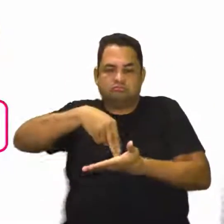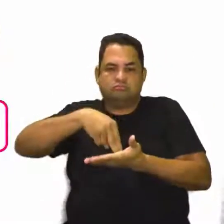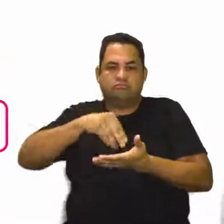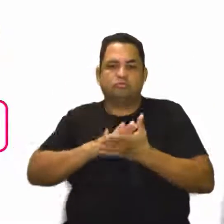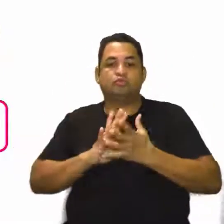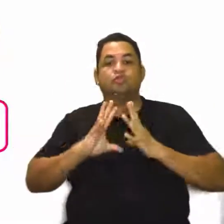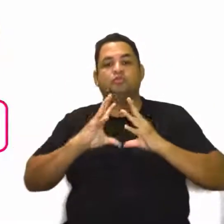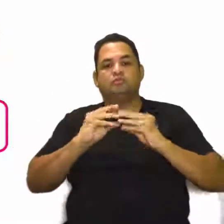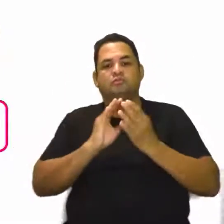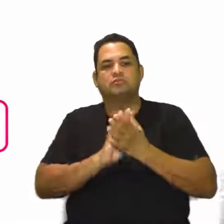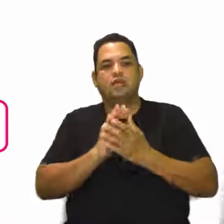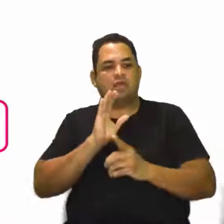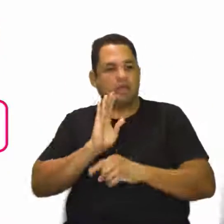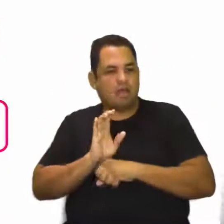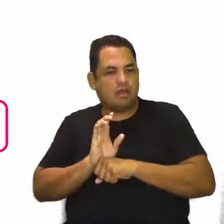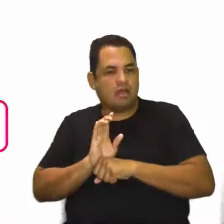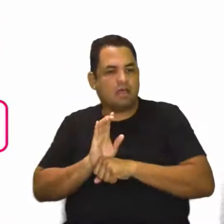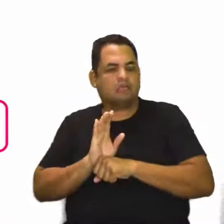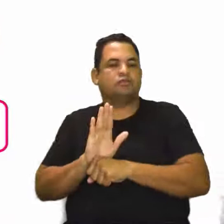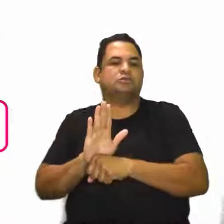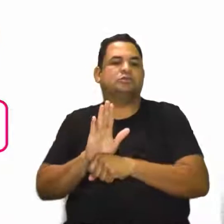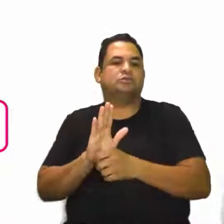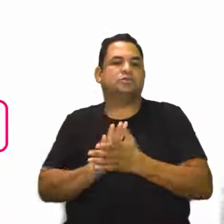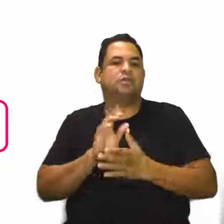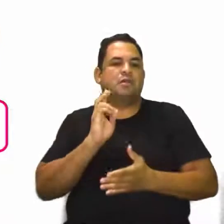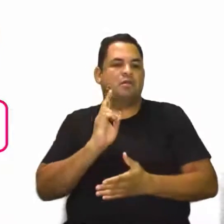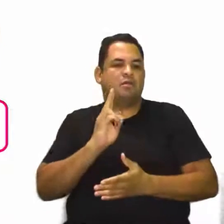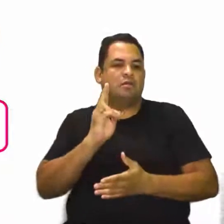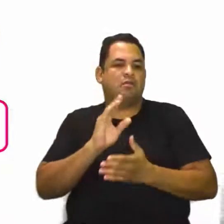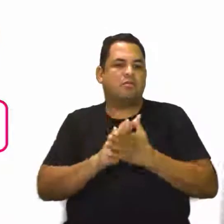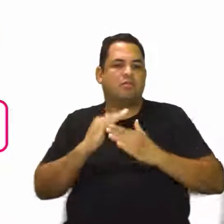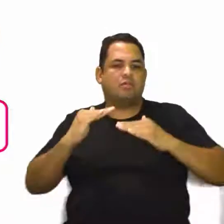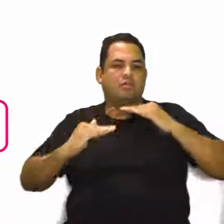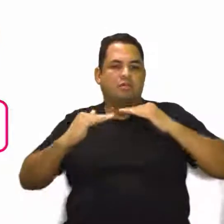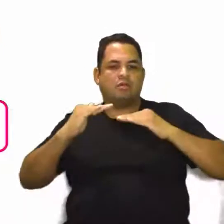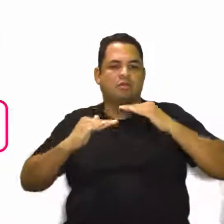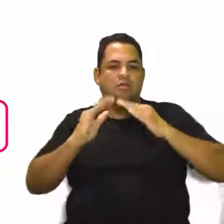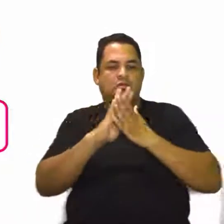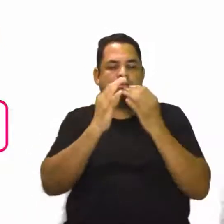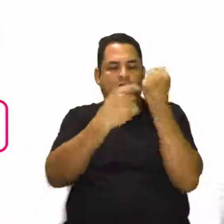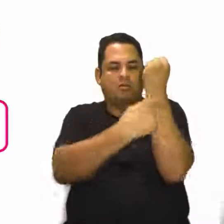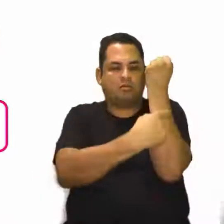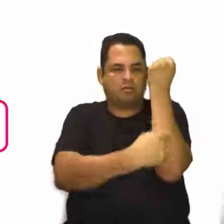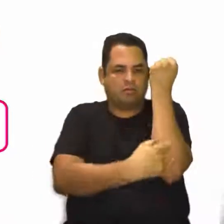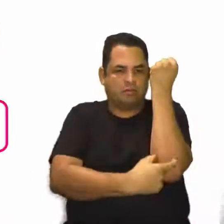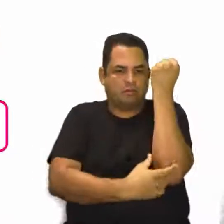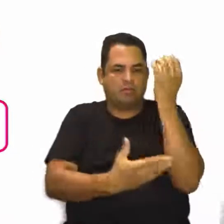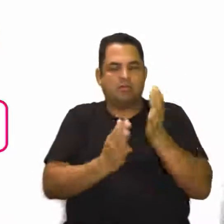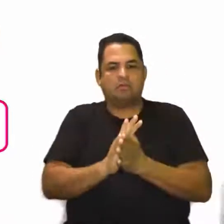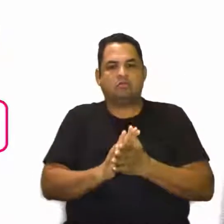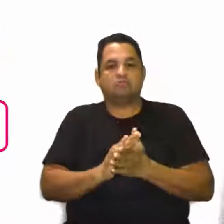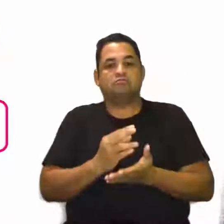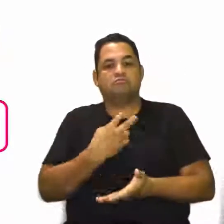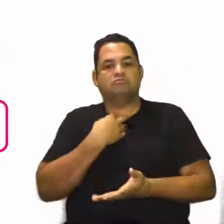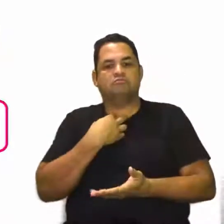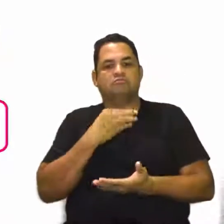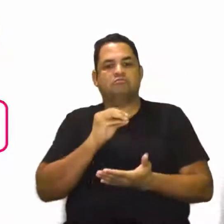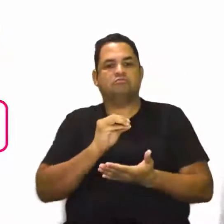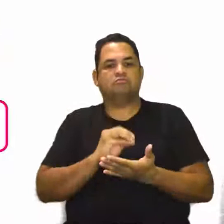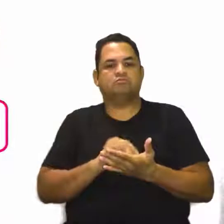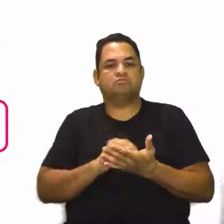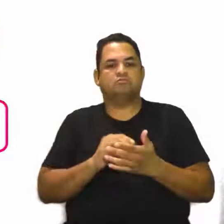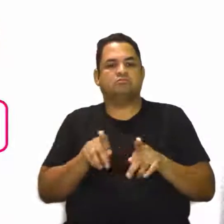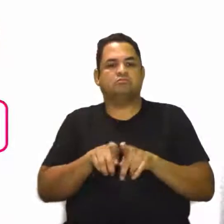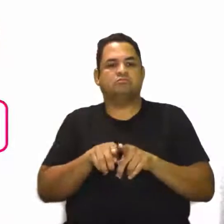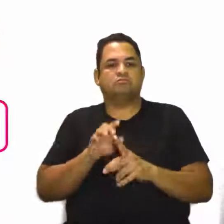vai contribuir para essa manutenção e equilíbrio dessa coluna vertebral. Perfeito. E não poderia faltar a